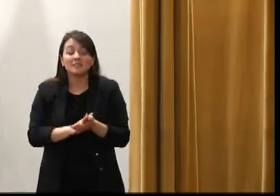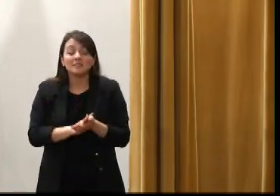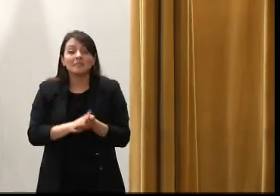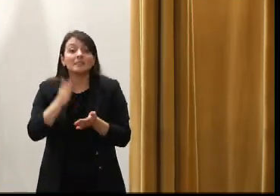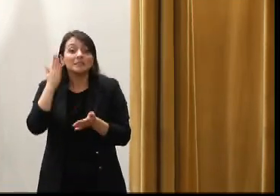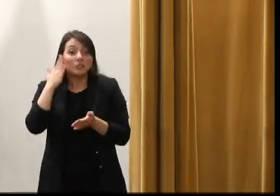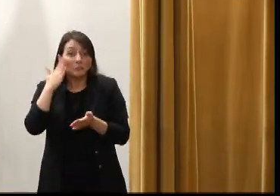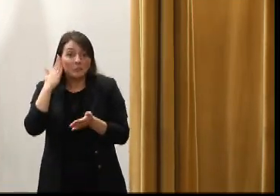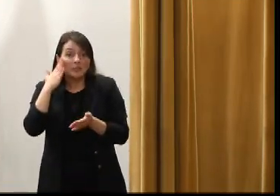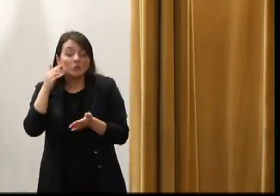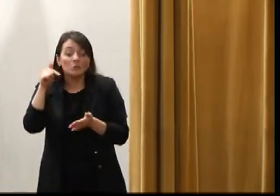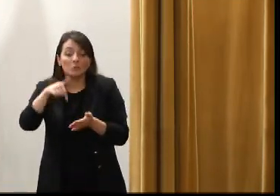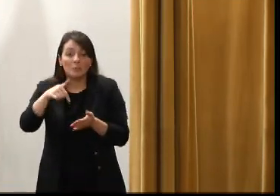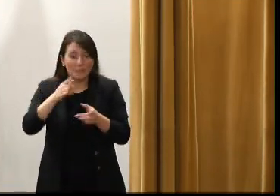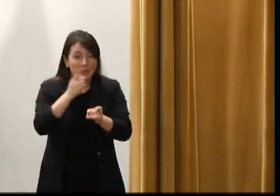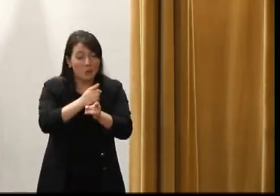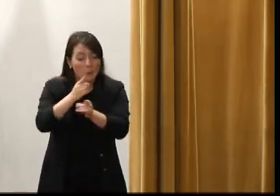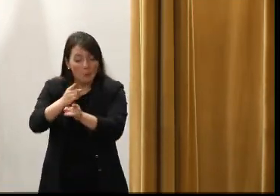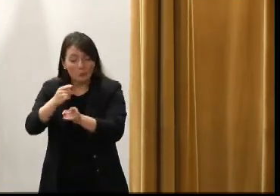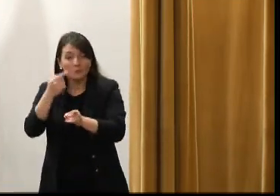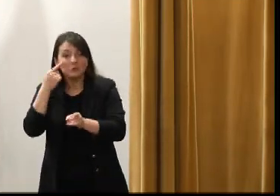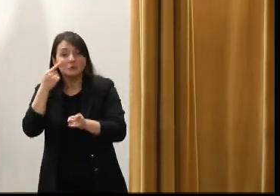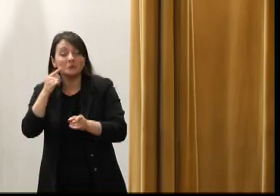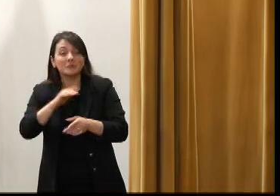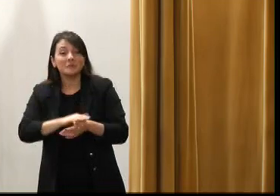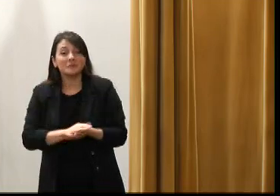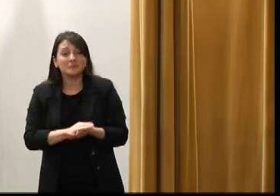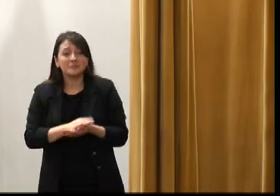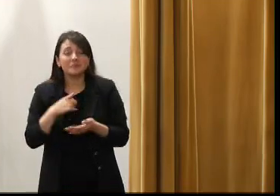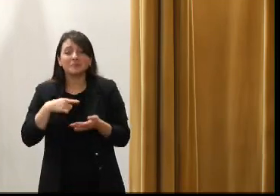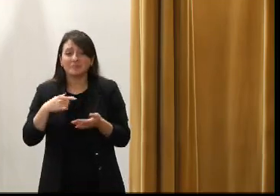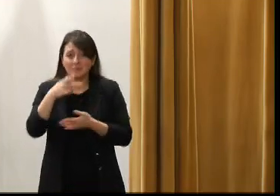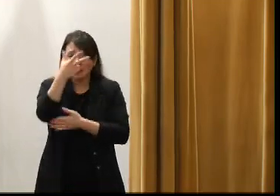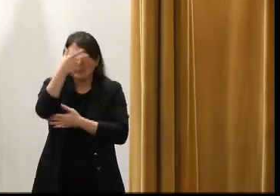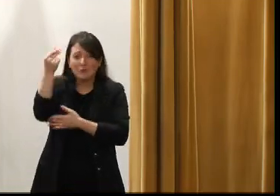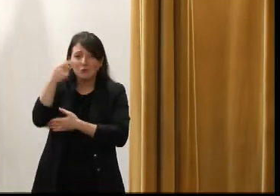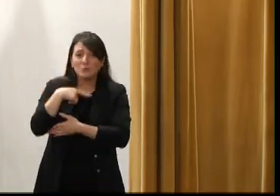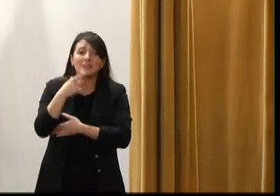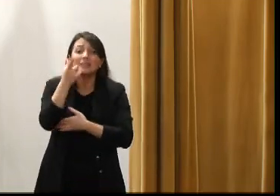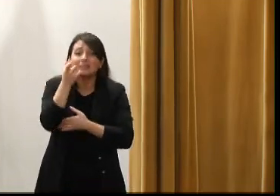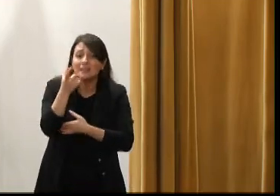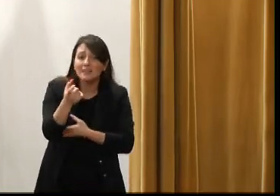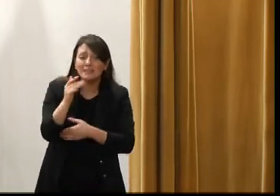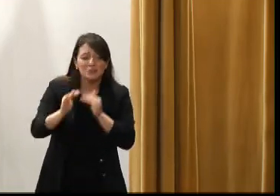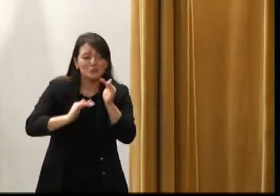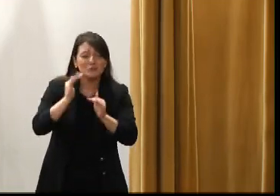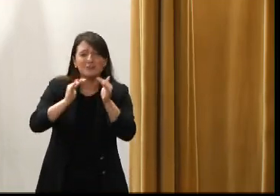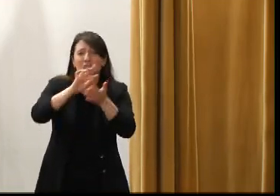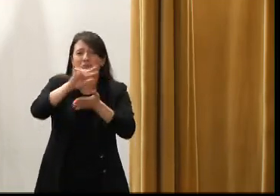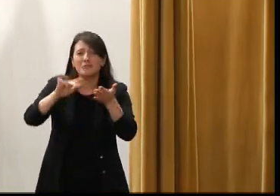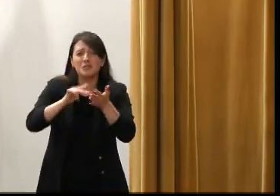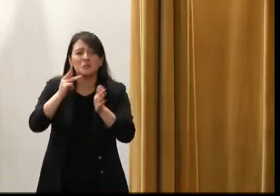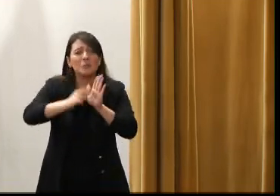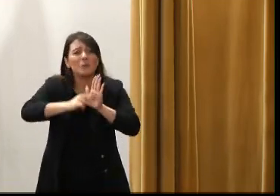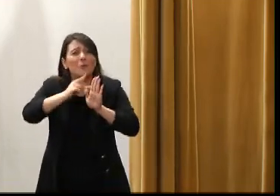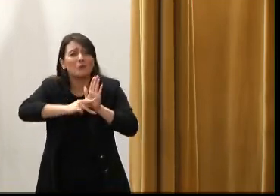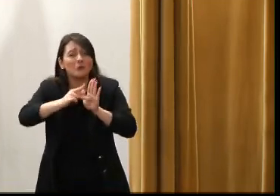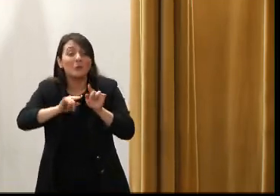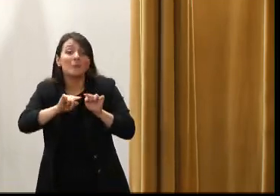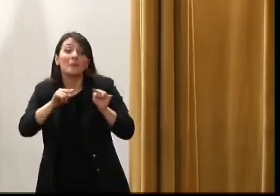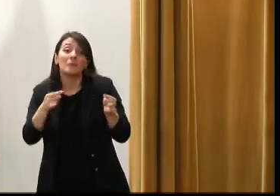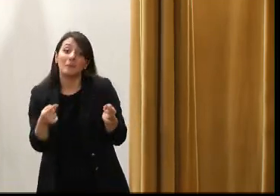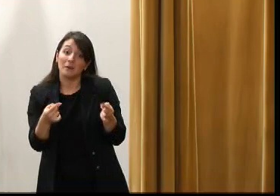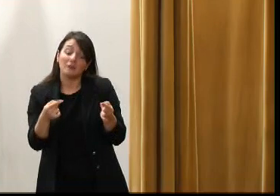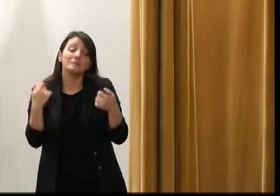Prefeitura, através da SMAMUS, ela tem muito interesse em desenvolver diversos projetos e precisa muito do